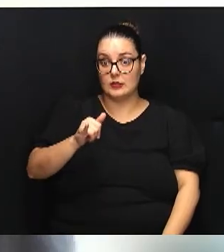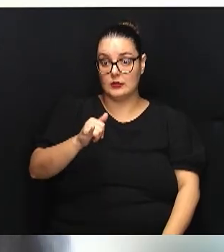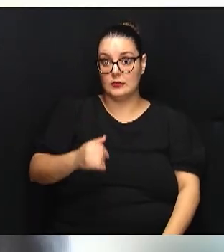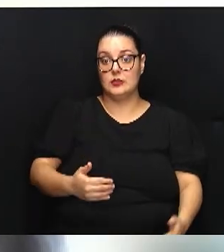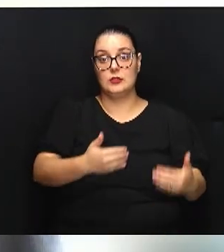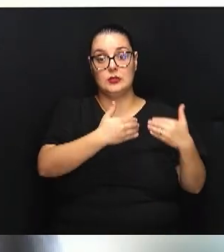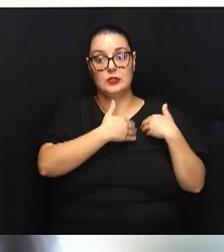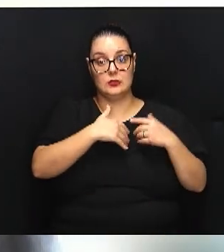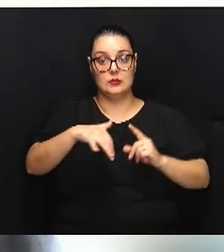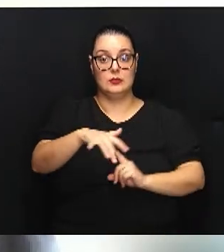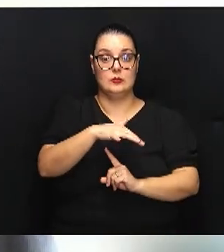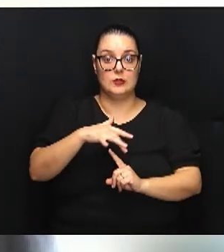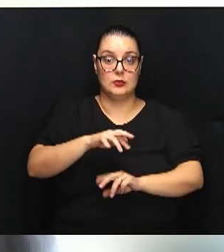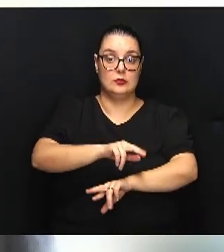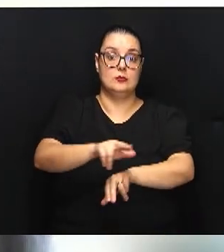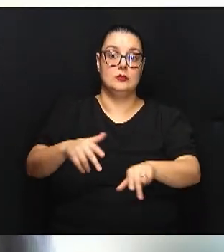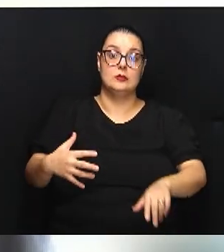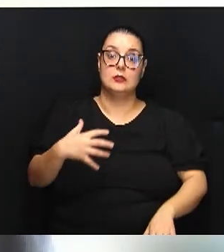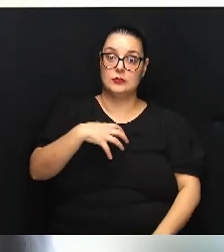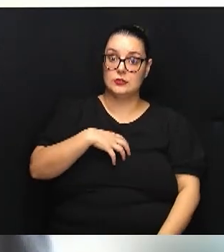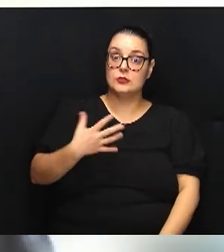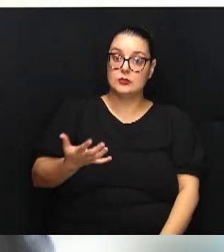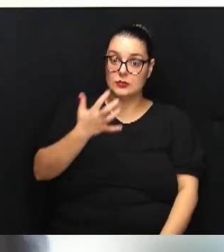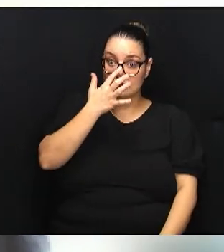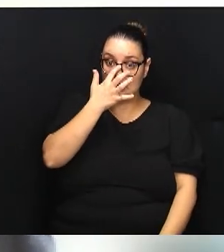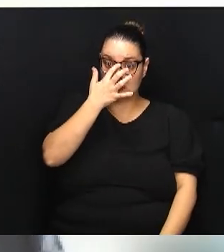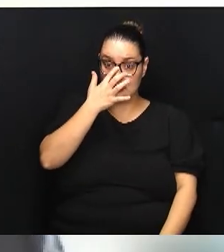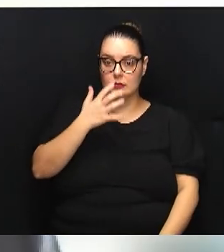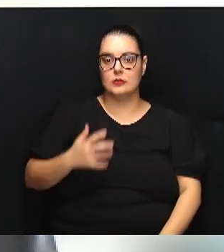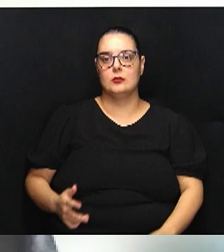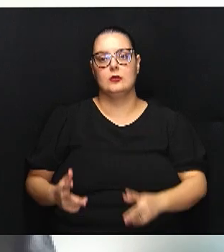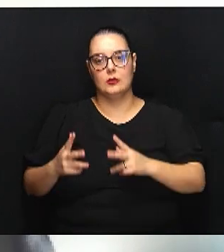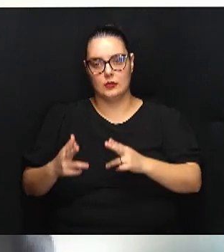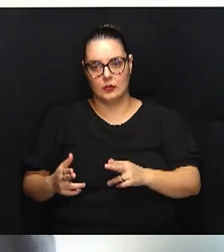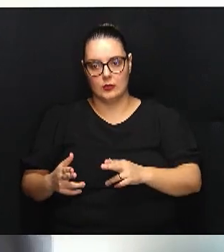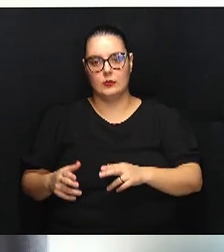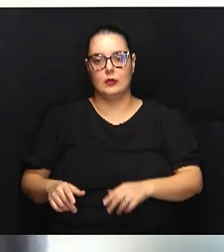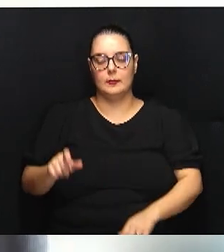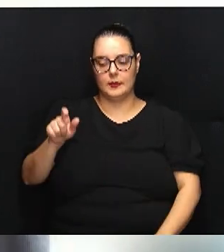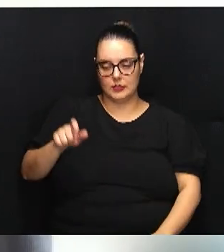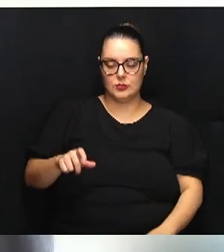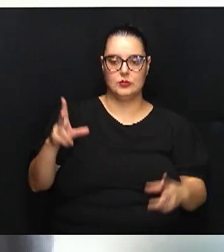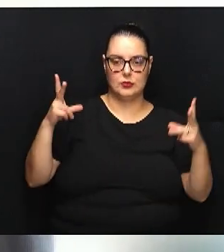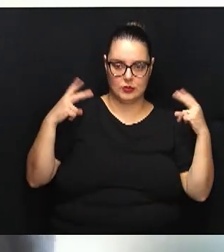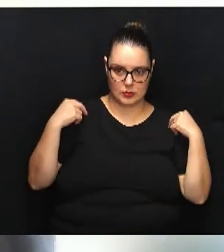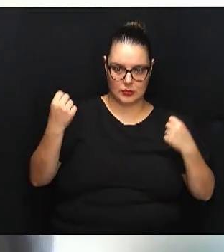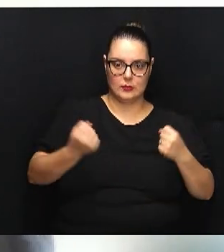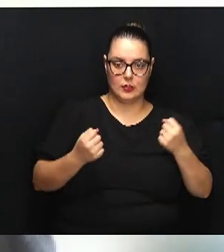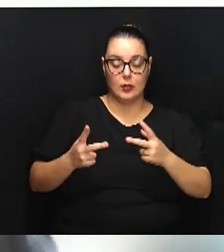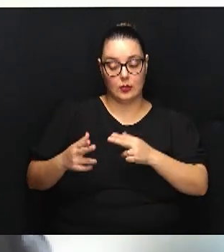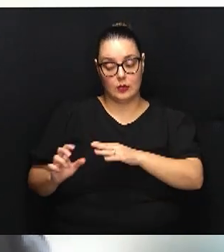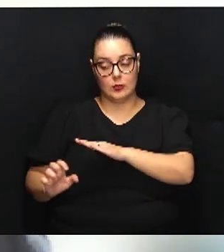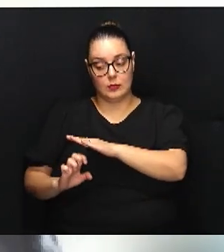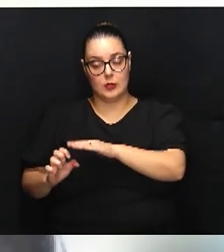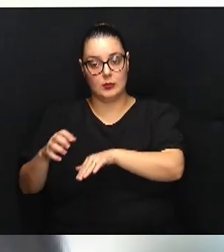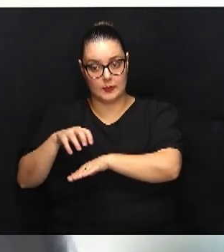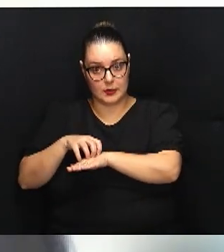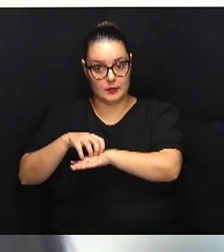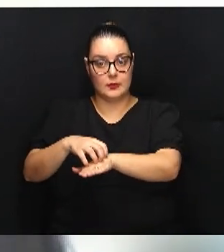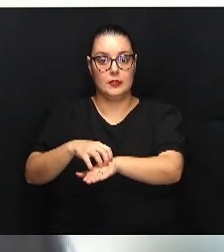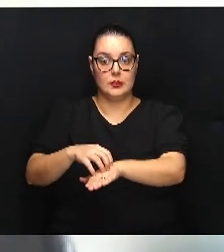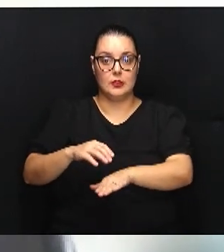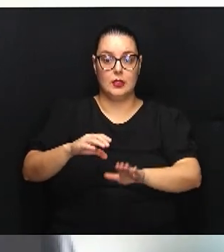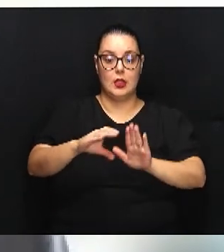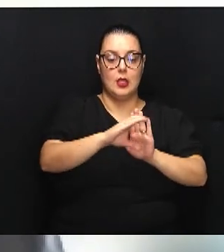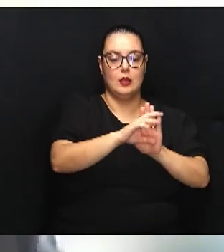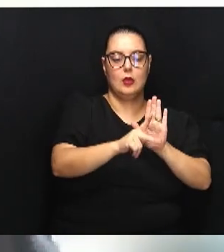que para que se evite a responsabilidade ambiental sob diversas formas, que tanto o tomador do serviço quanto a